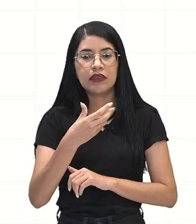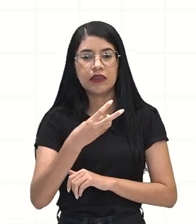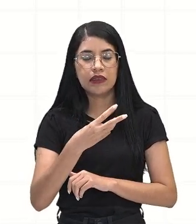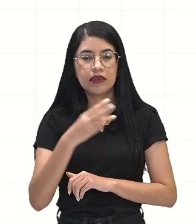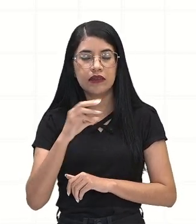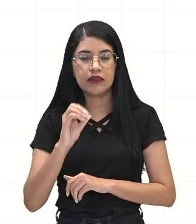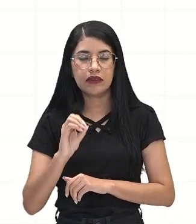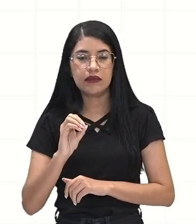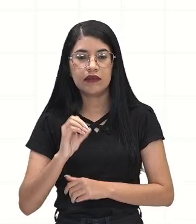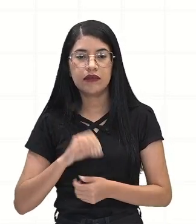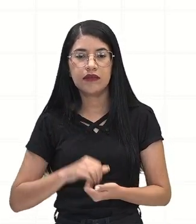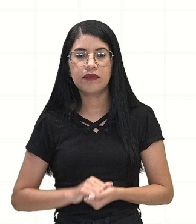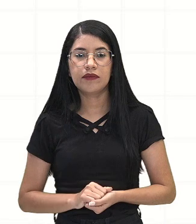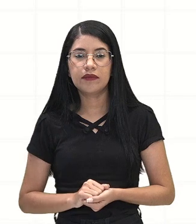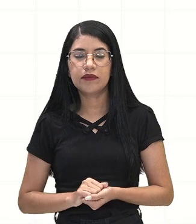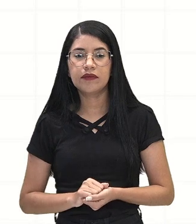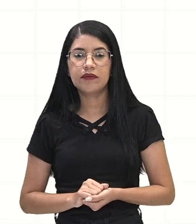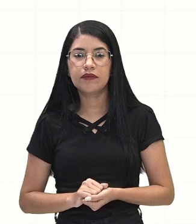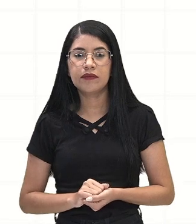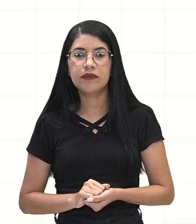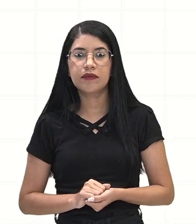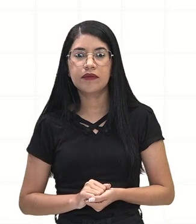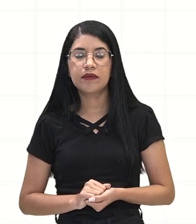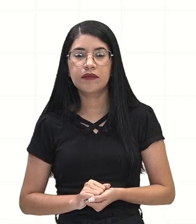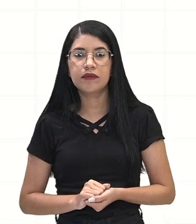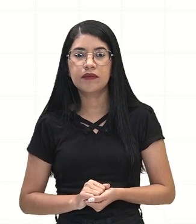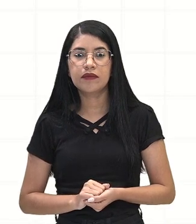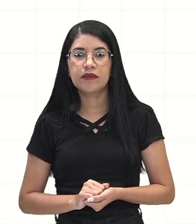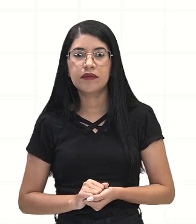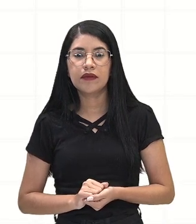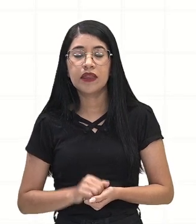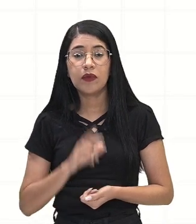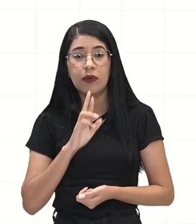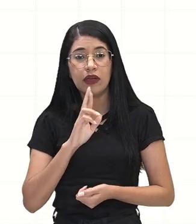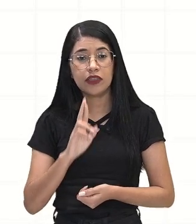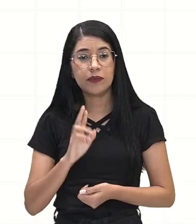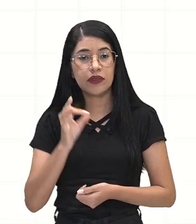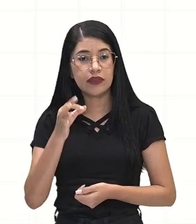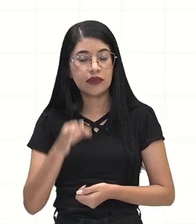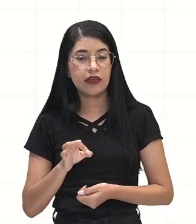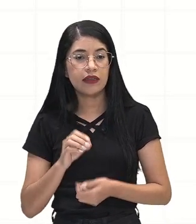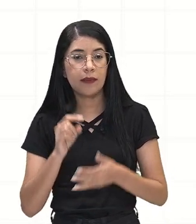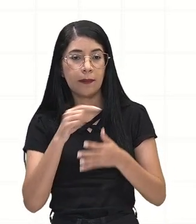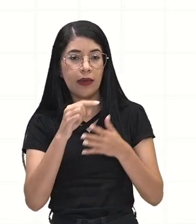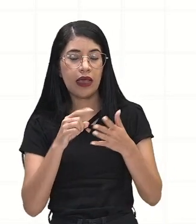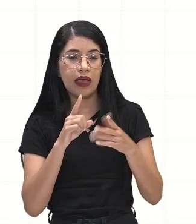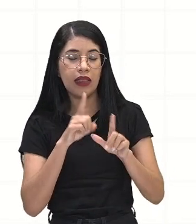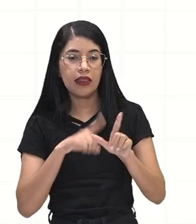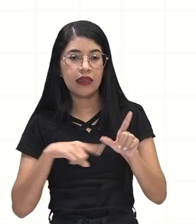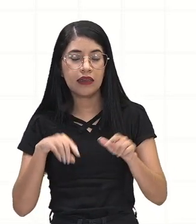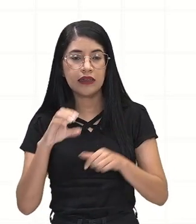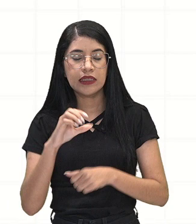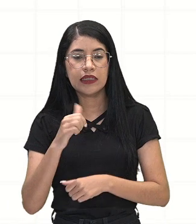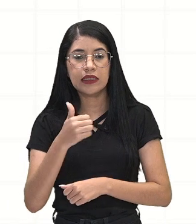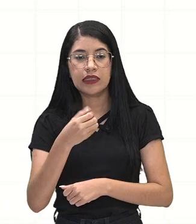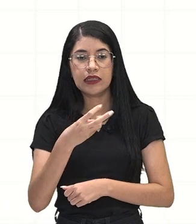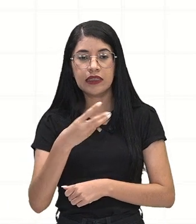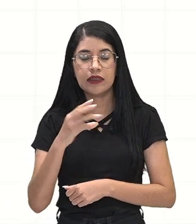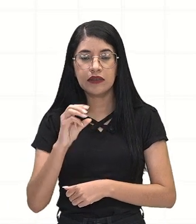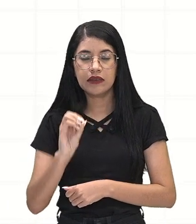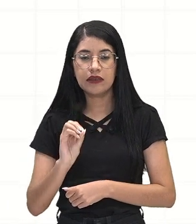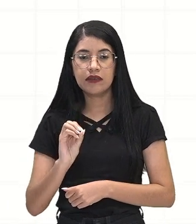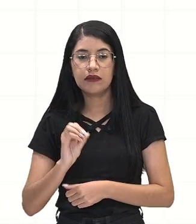130 graus. Beleza? Então, a soma, a resposta correta, seria a nossa letra C